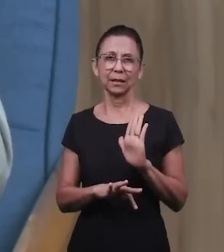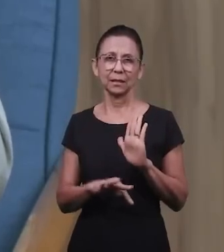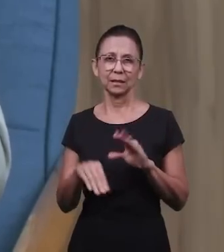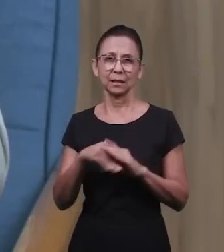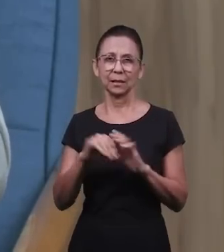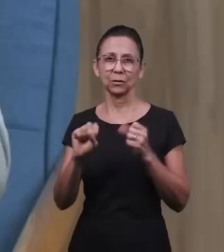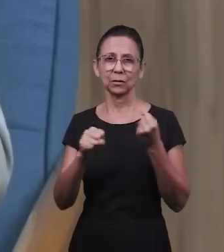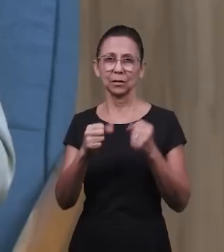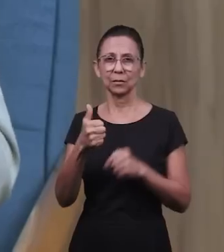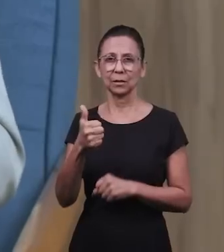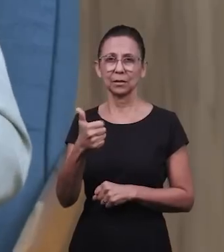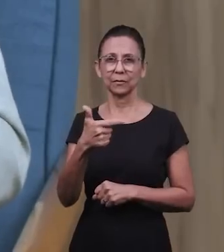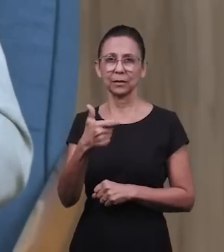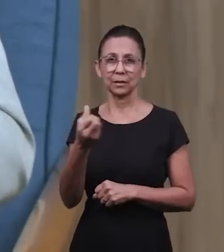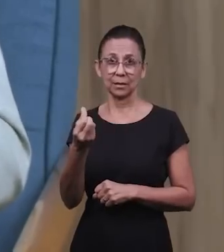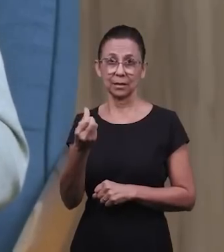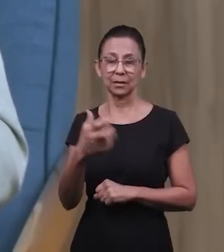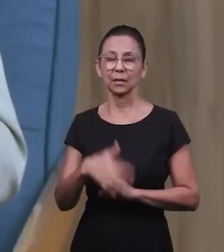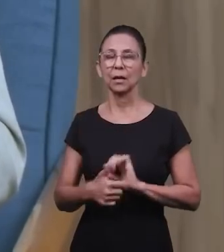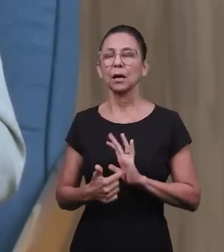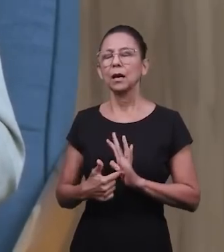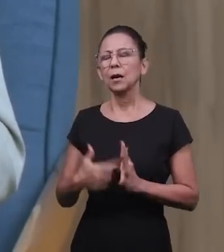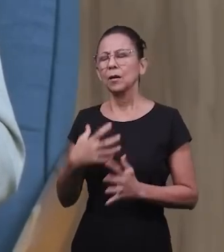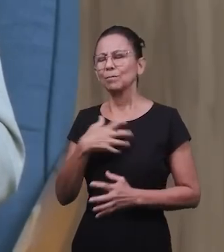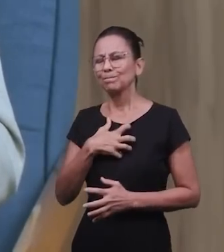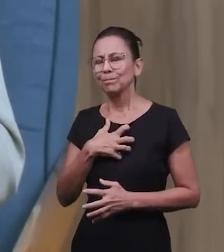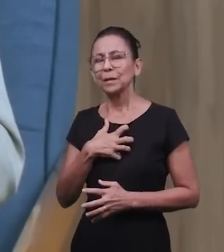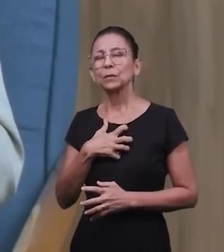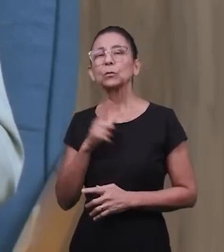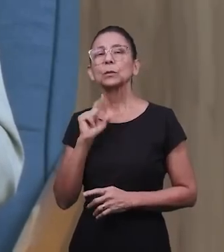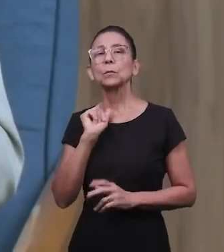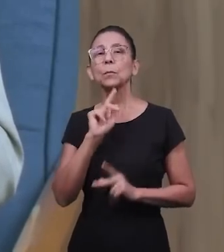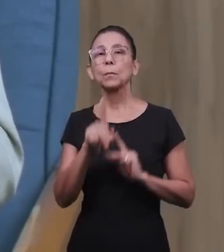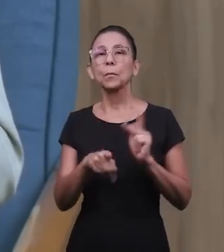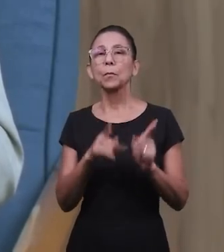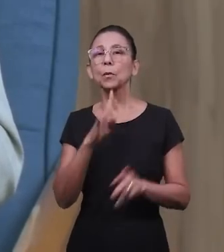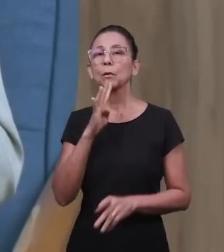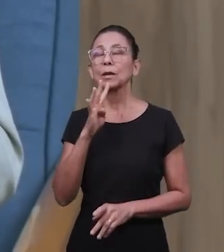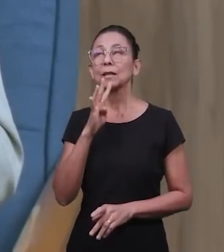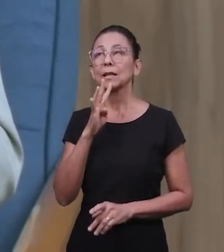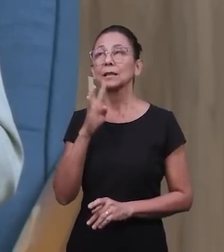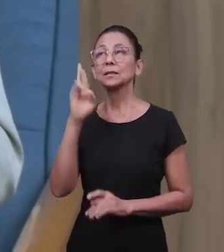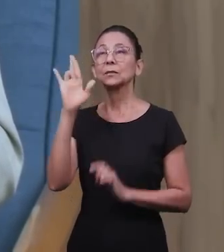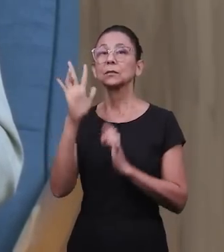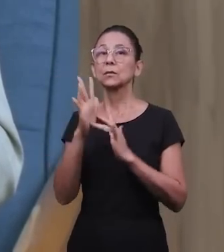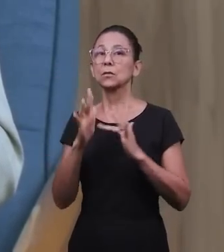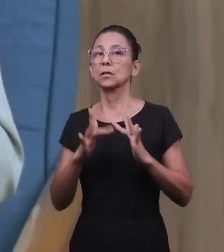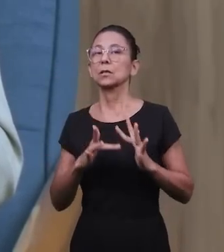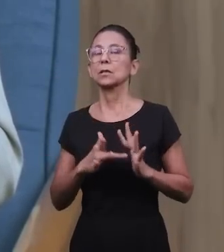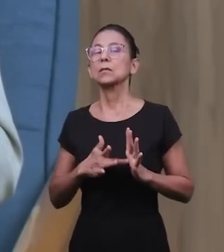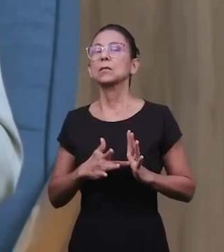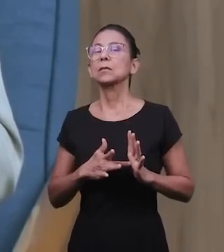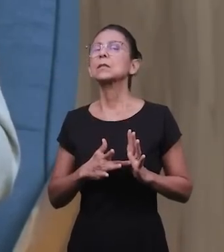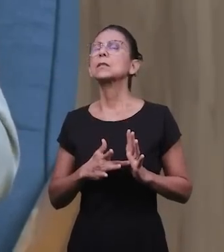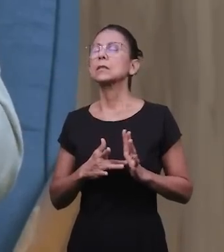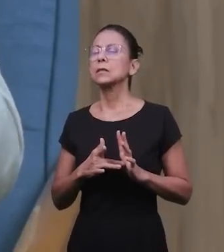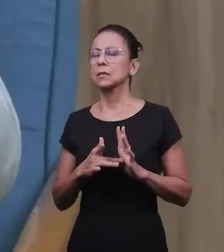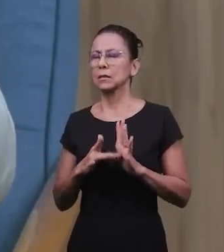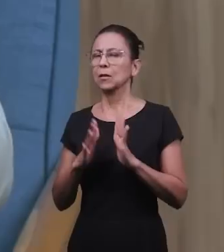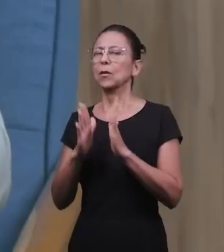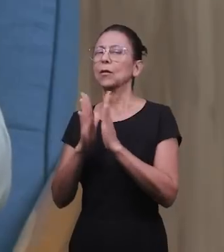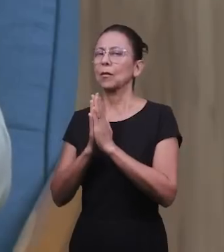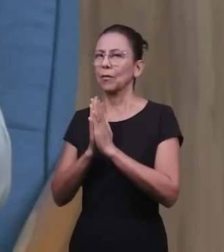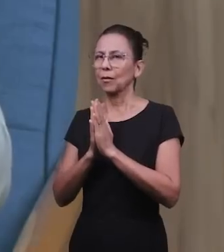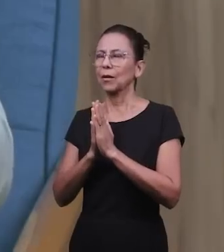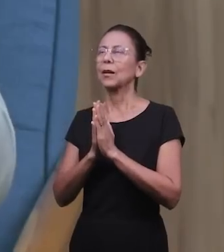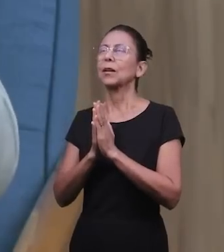texto, que é parte do Salmo 126, demonstra o sentimento de um povo que realmente conhece a Jesus, que pode